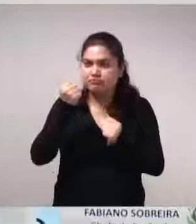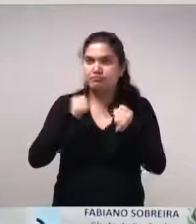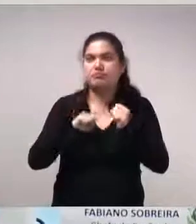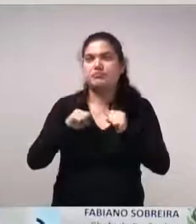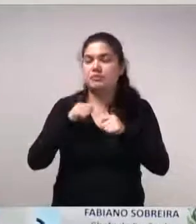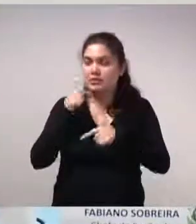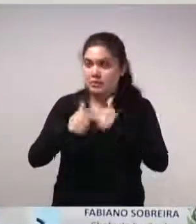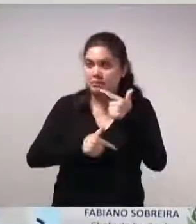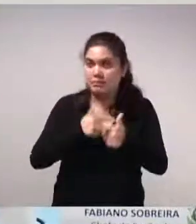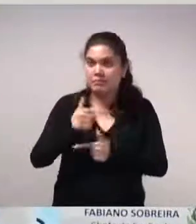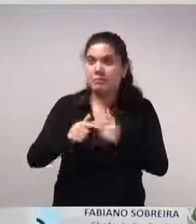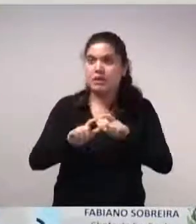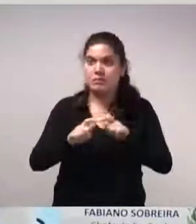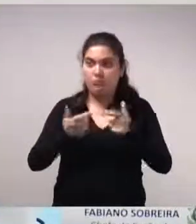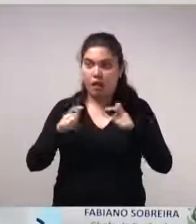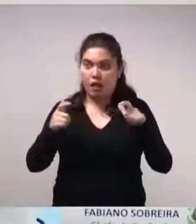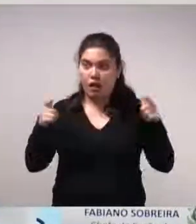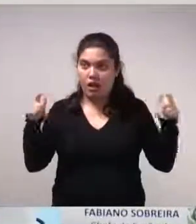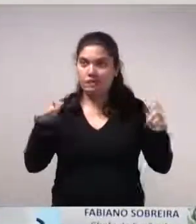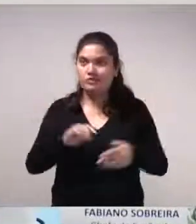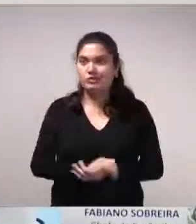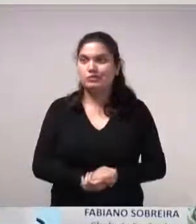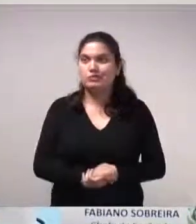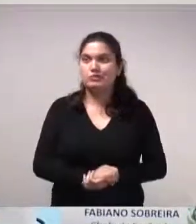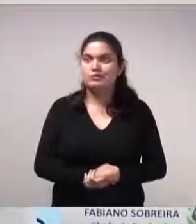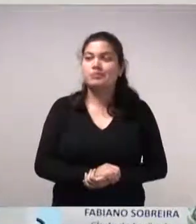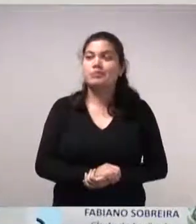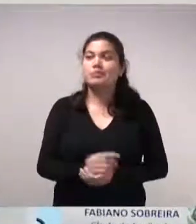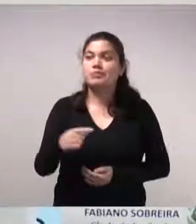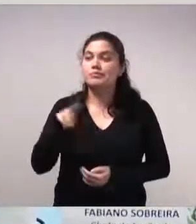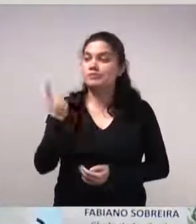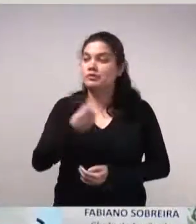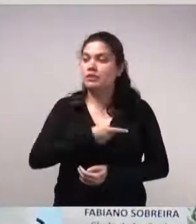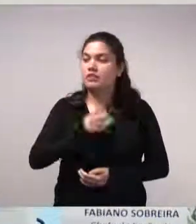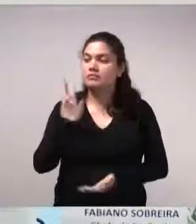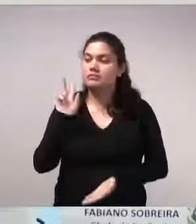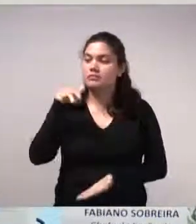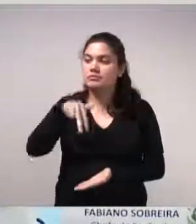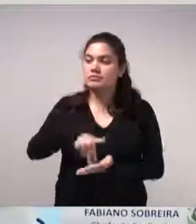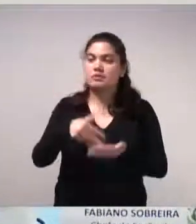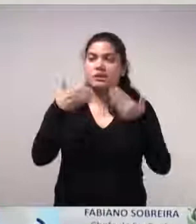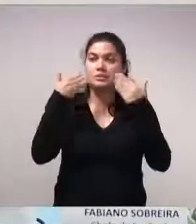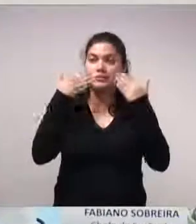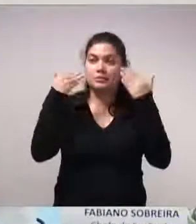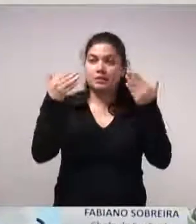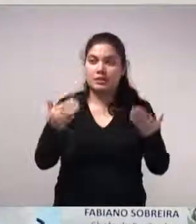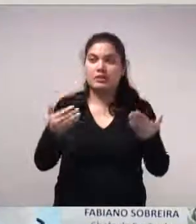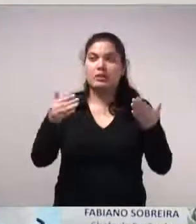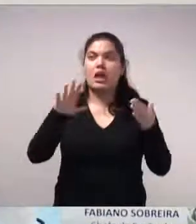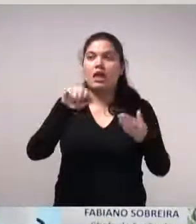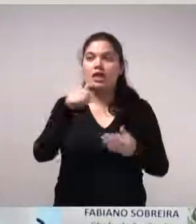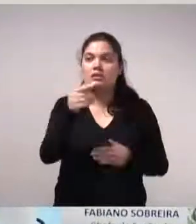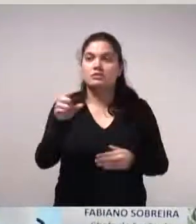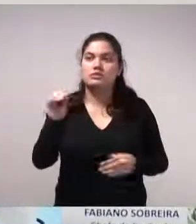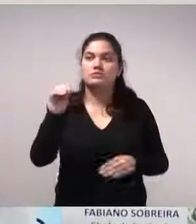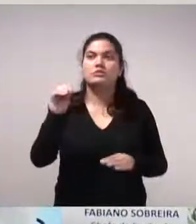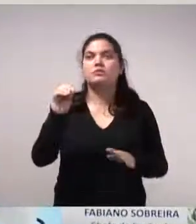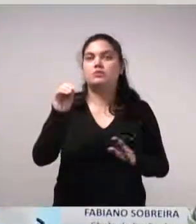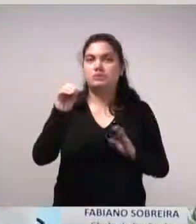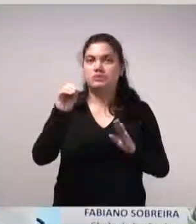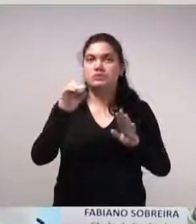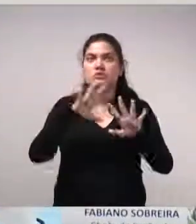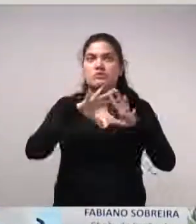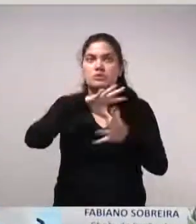grande. Hoje nós estamos aqui para apresentar ações de sustentabilidade dentro da Câmara dos